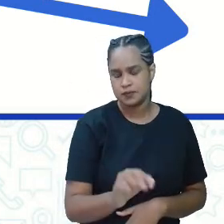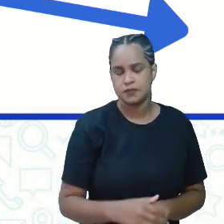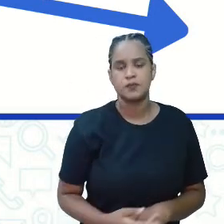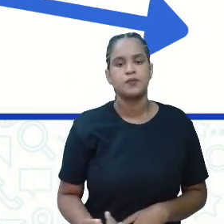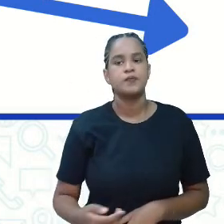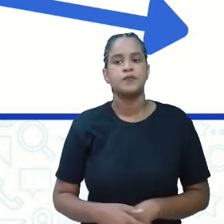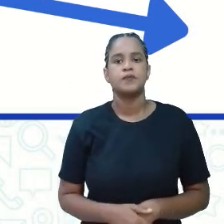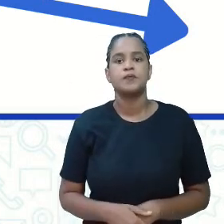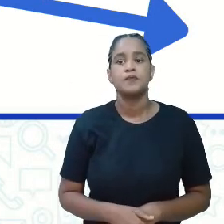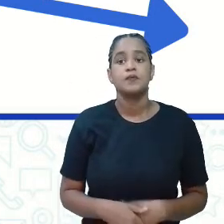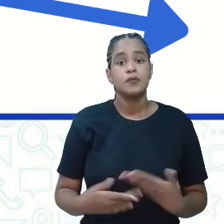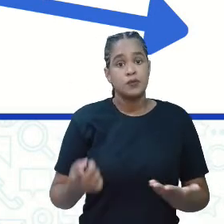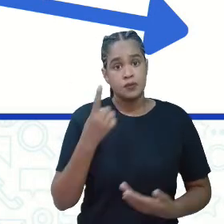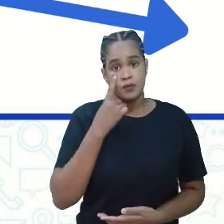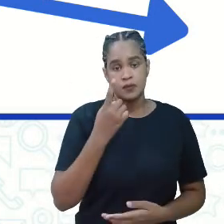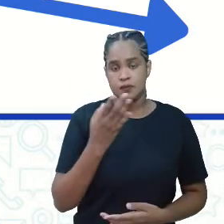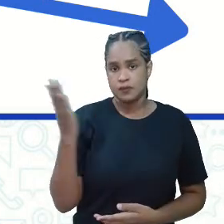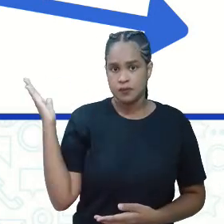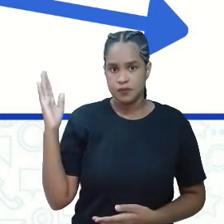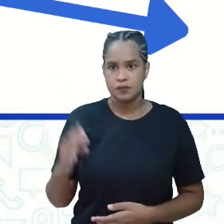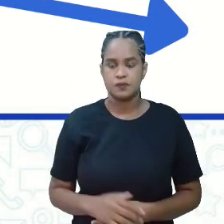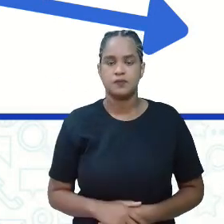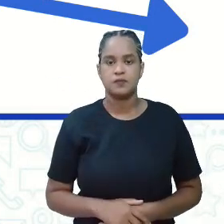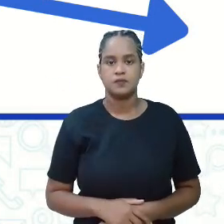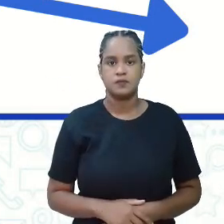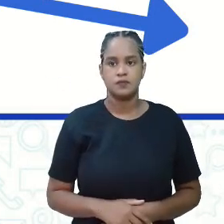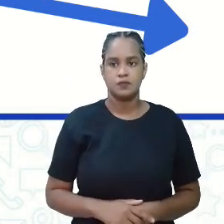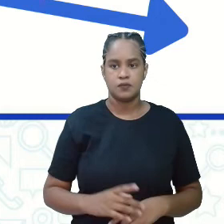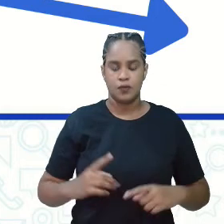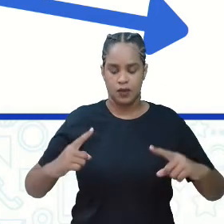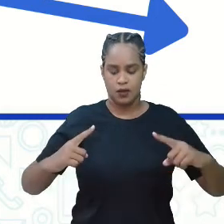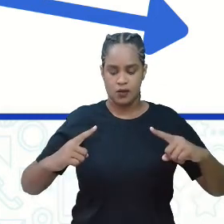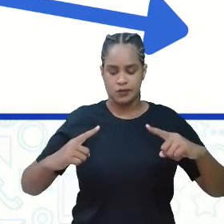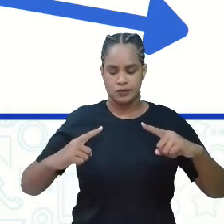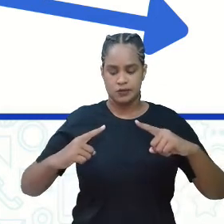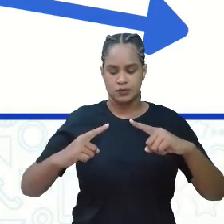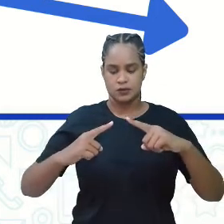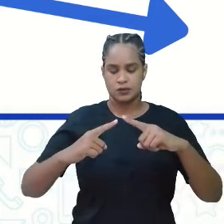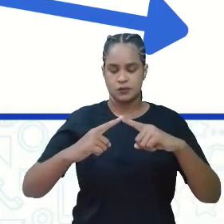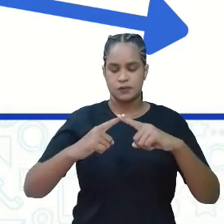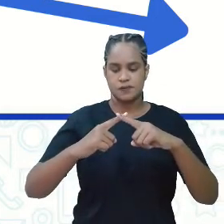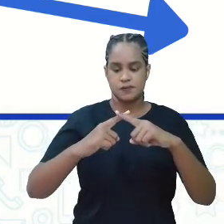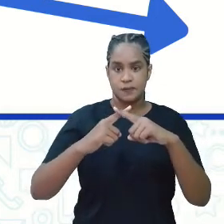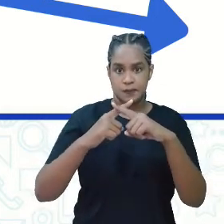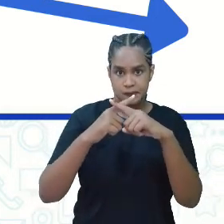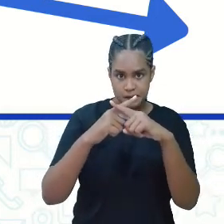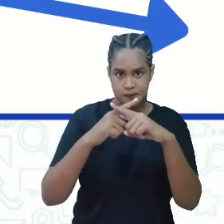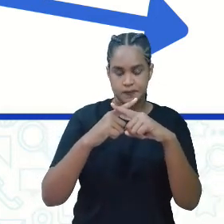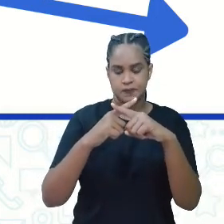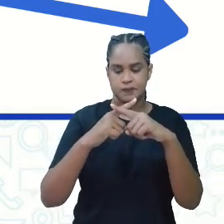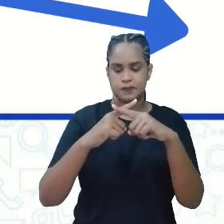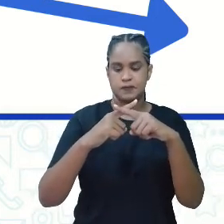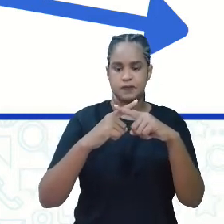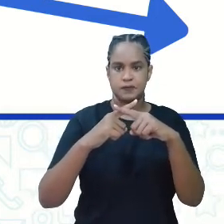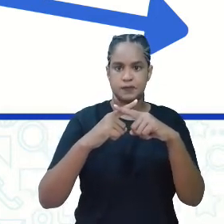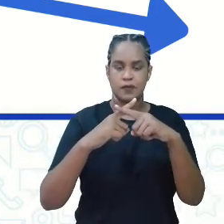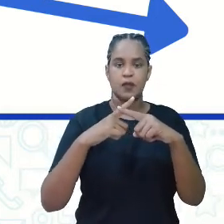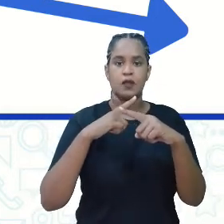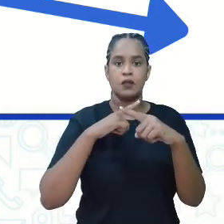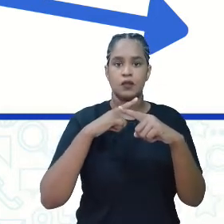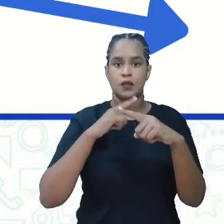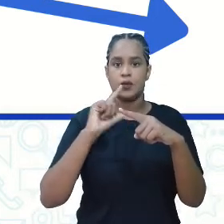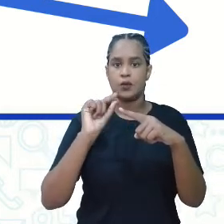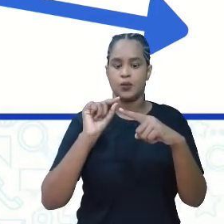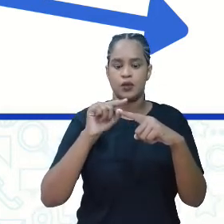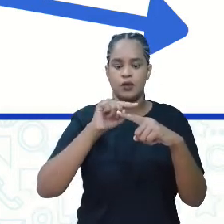Então, observe aí que primeiro, quando a gente tem retas concorrentes, a gente consegue formar ângulos que são